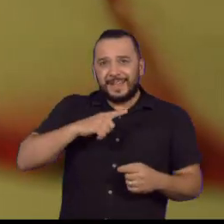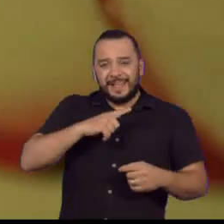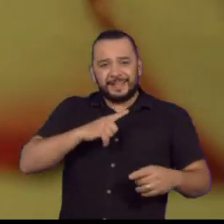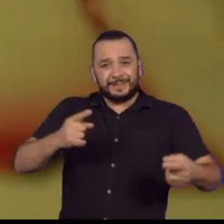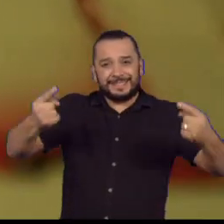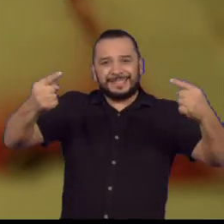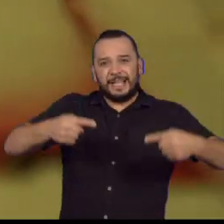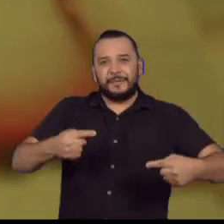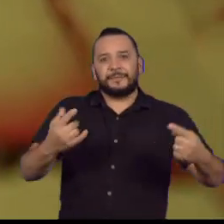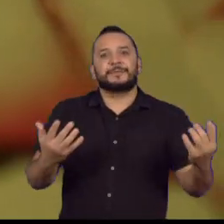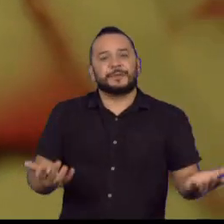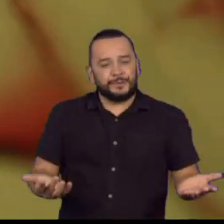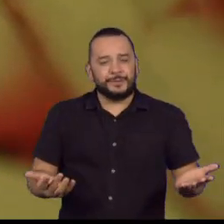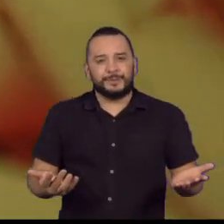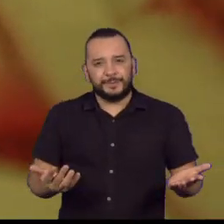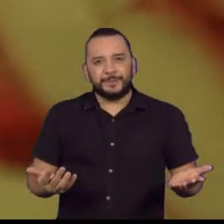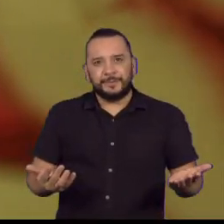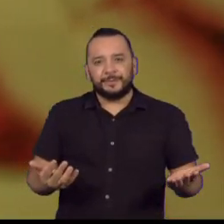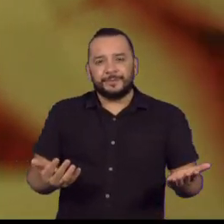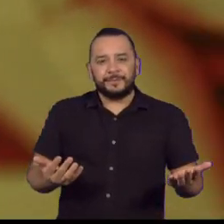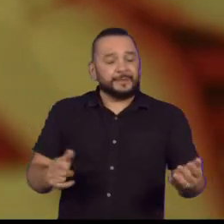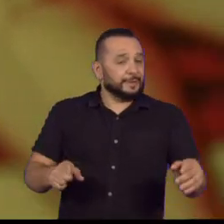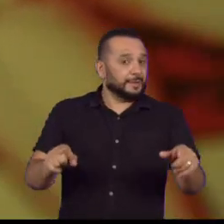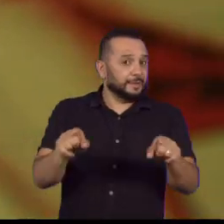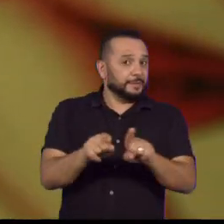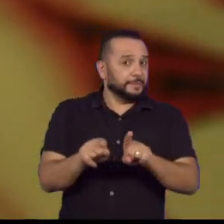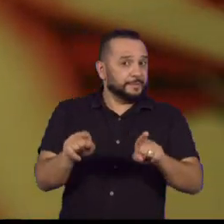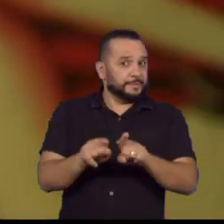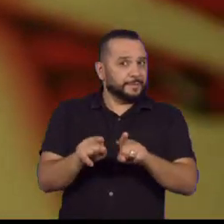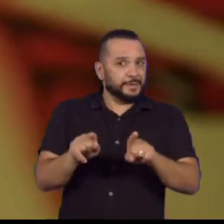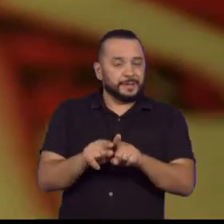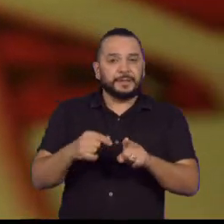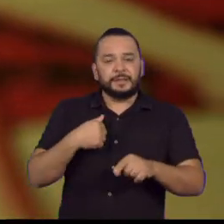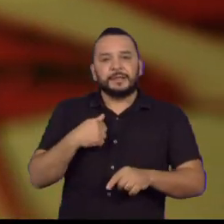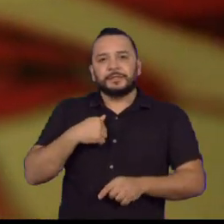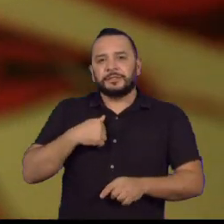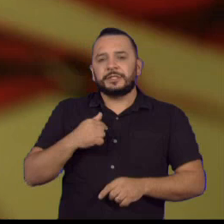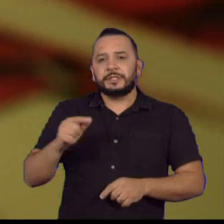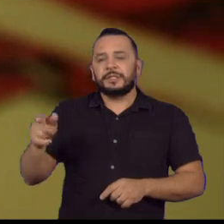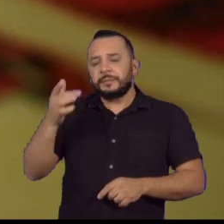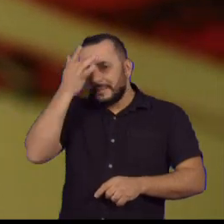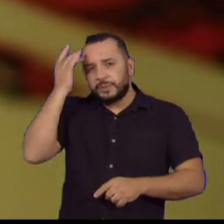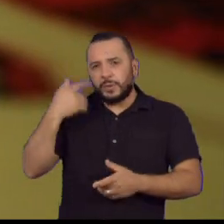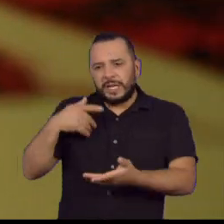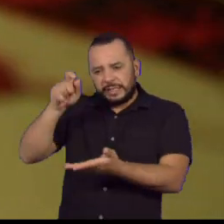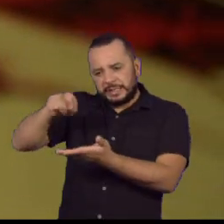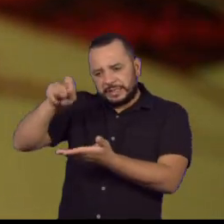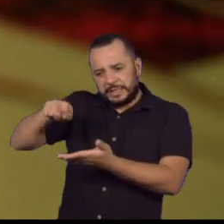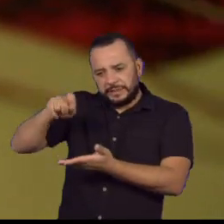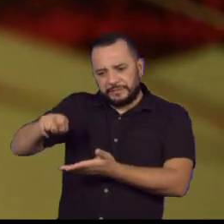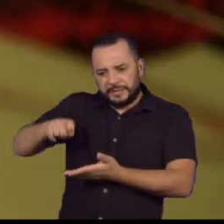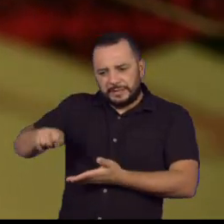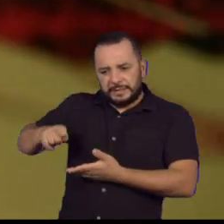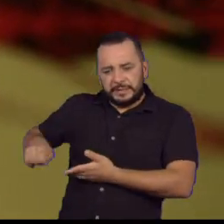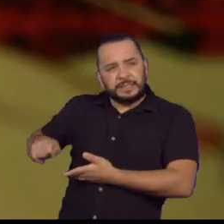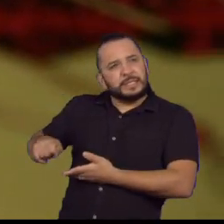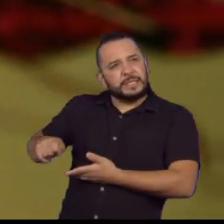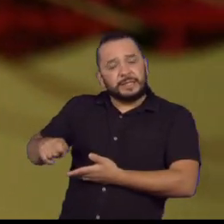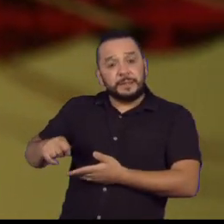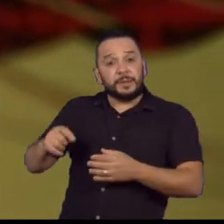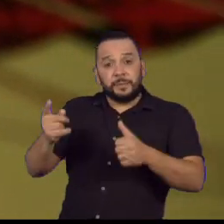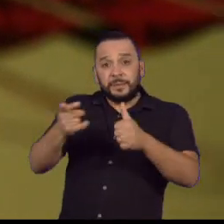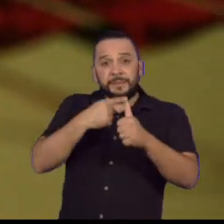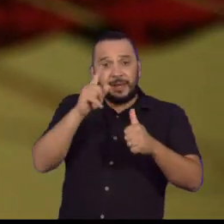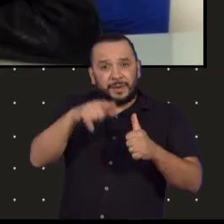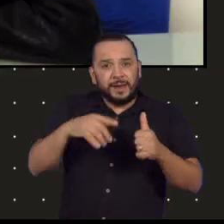e depois vinha o dramaturgo e escrevia o texto. A participação